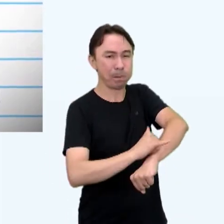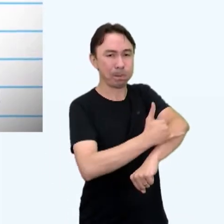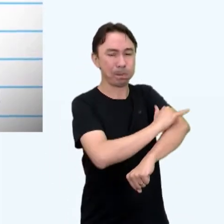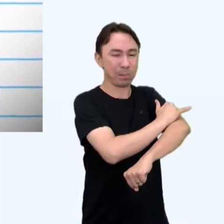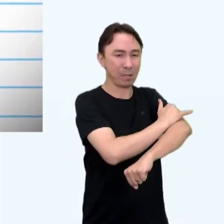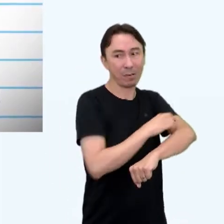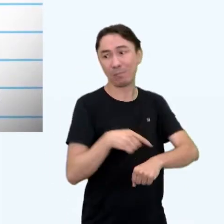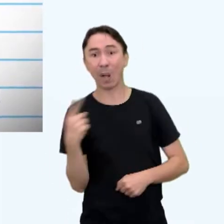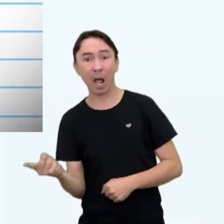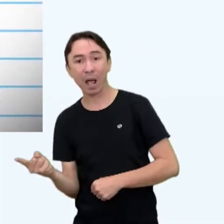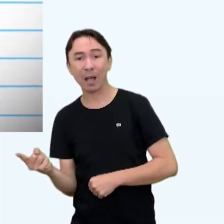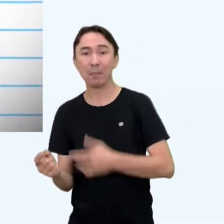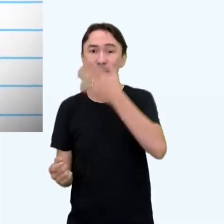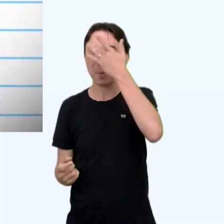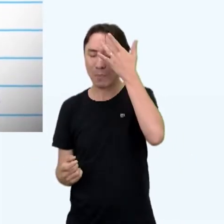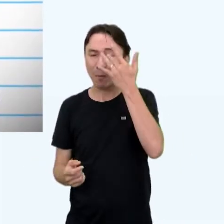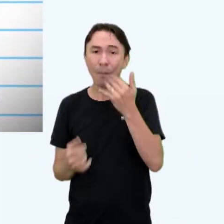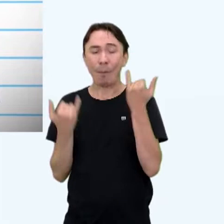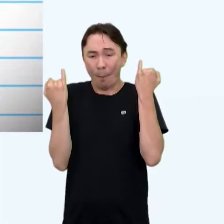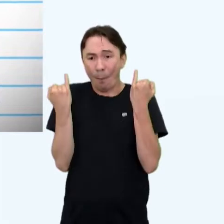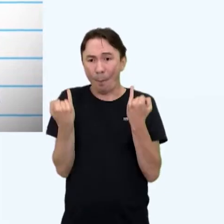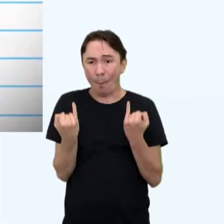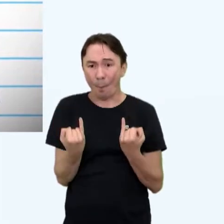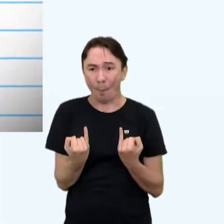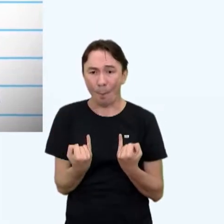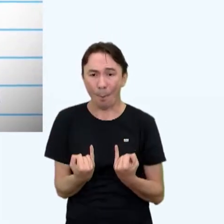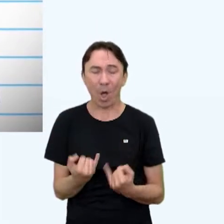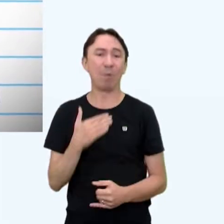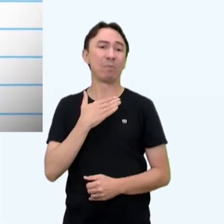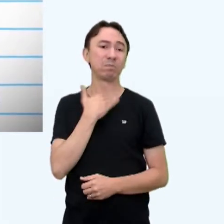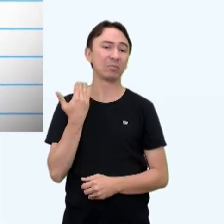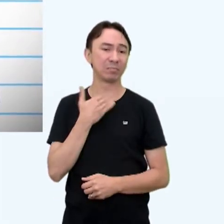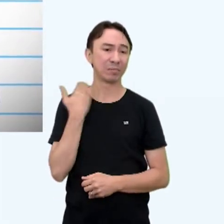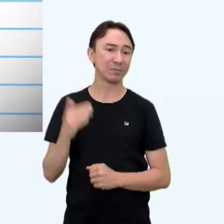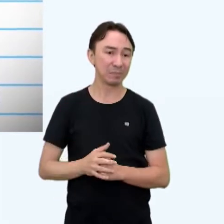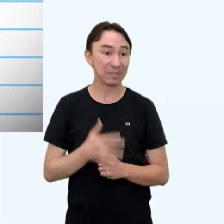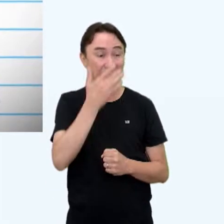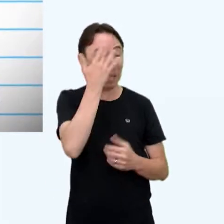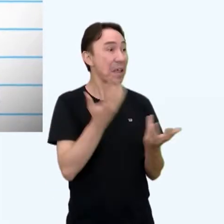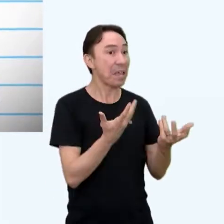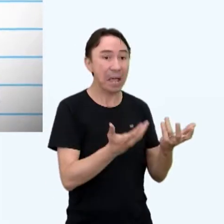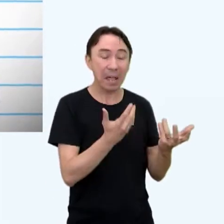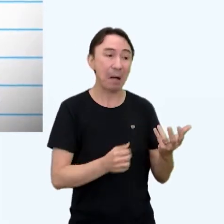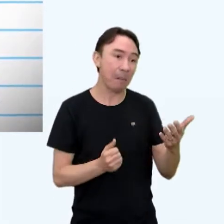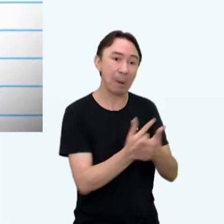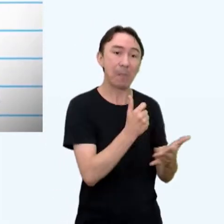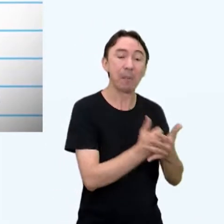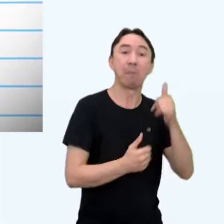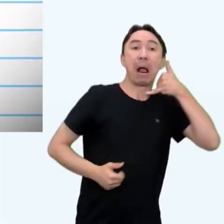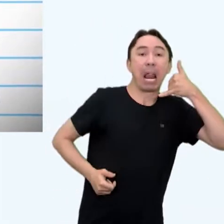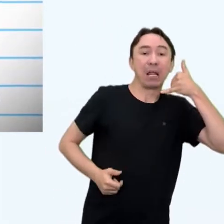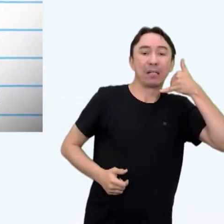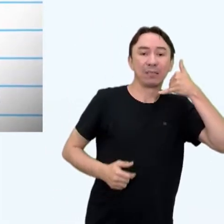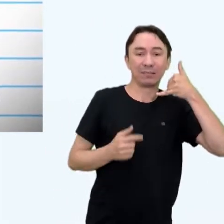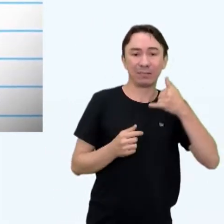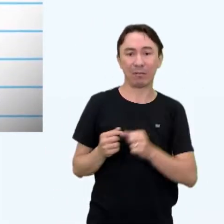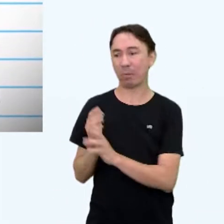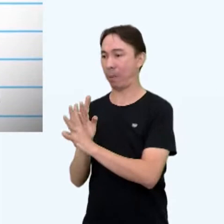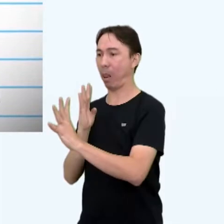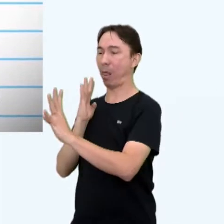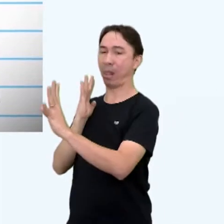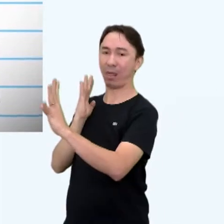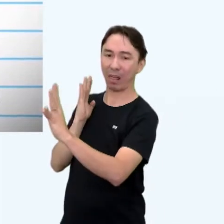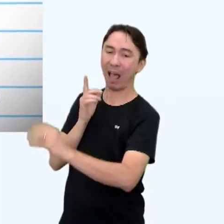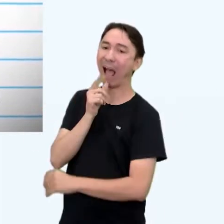de subnutrição. Enquanto alguns fazem fila para adquirir o último modelo de celular, outros fazem fila para conseguir um copo d'água. Enquanto